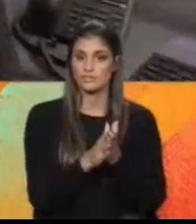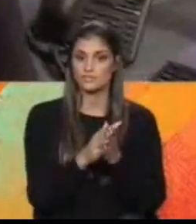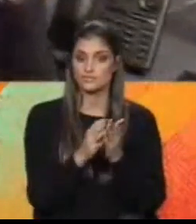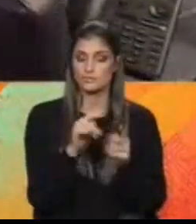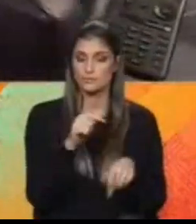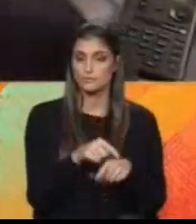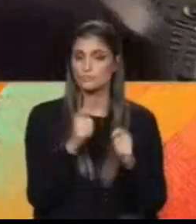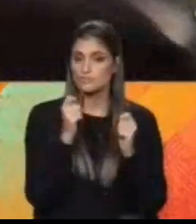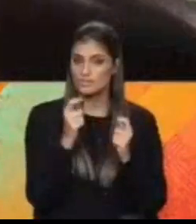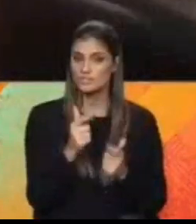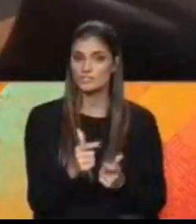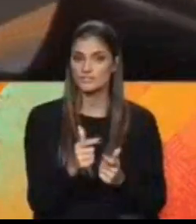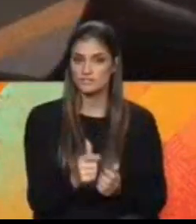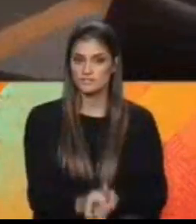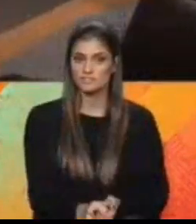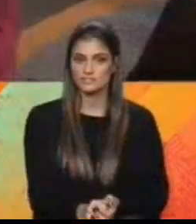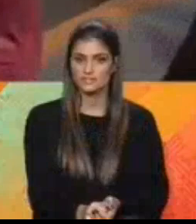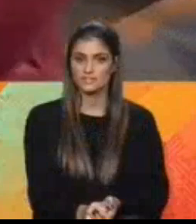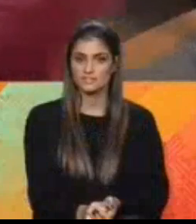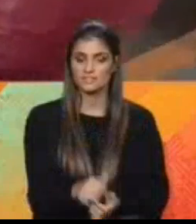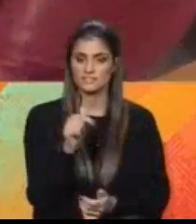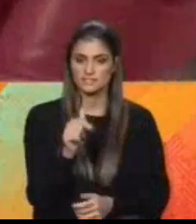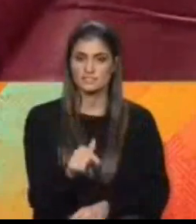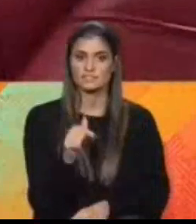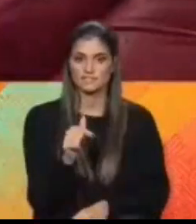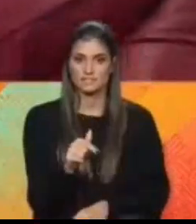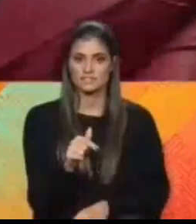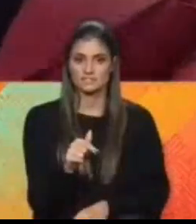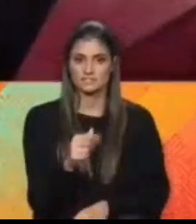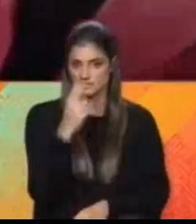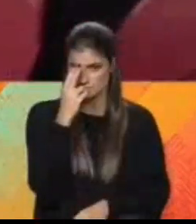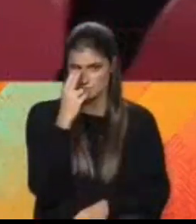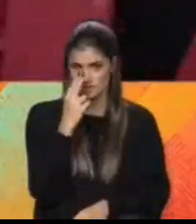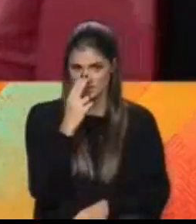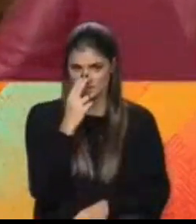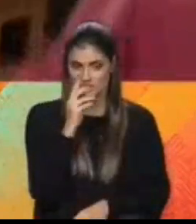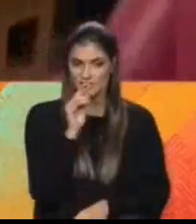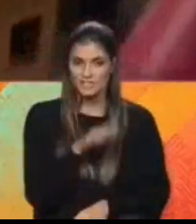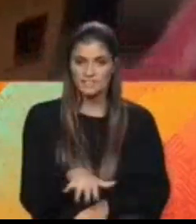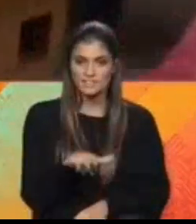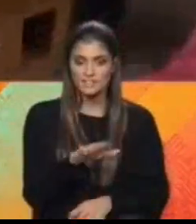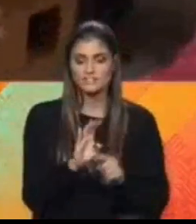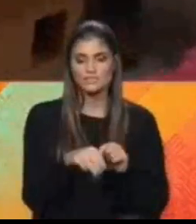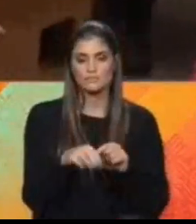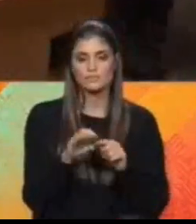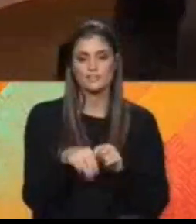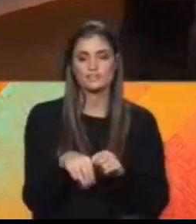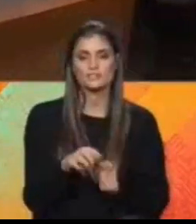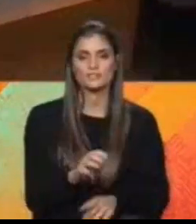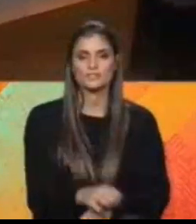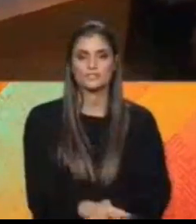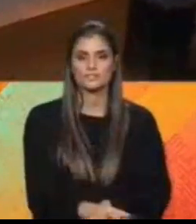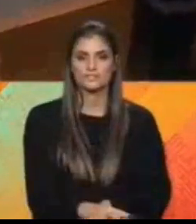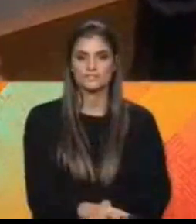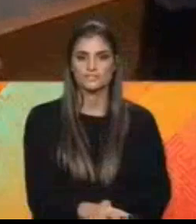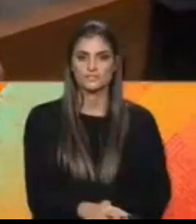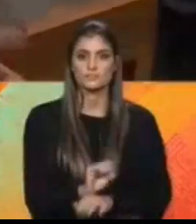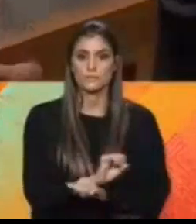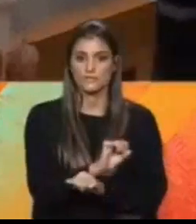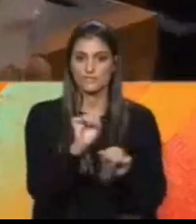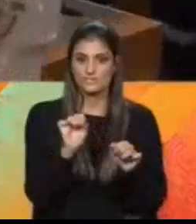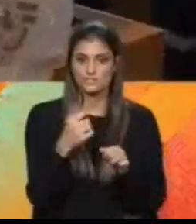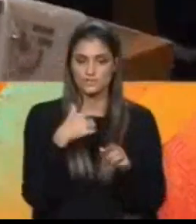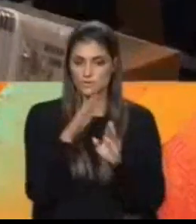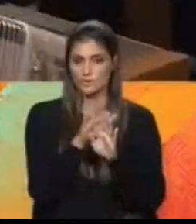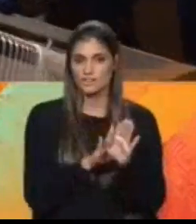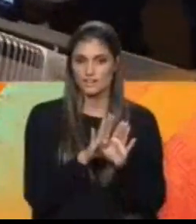bocadinho. Esta Cláudia que vem de Guimarães, lá das terras do Minho. Eu por vós tenho um